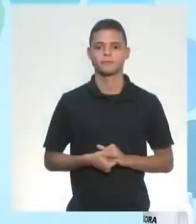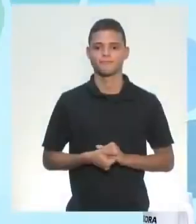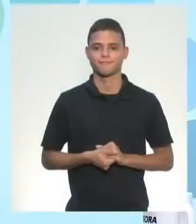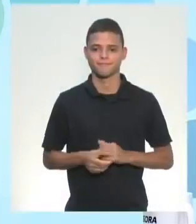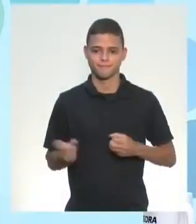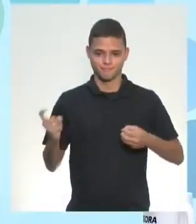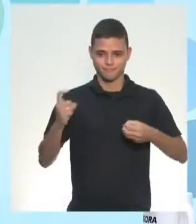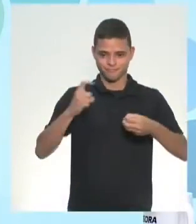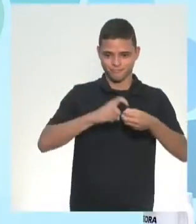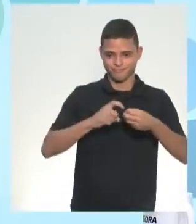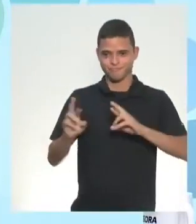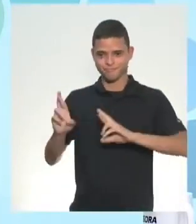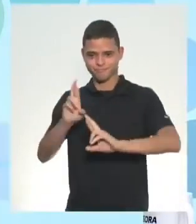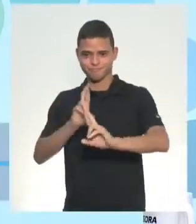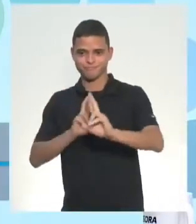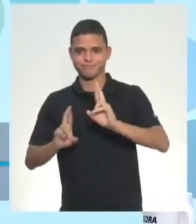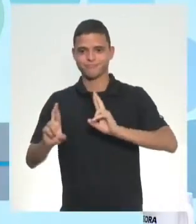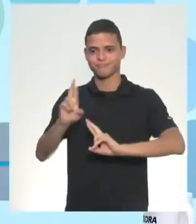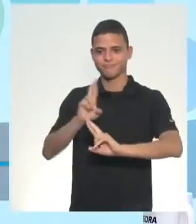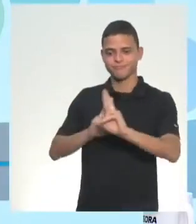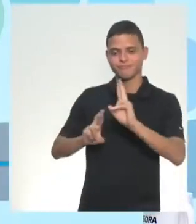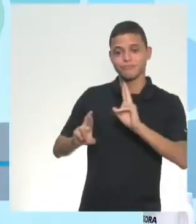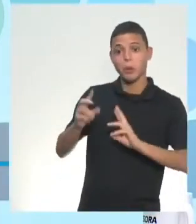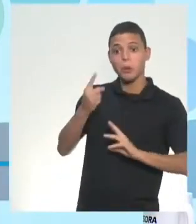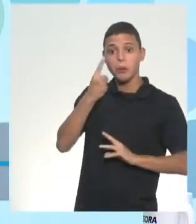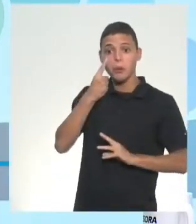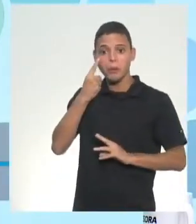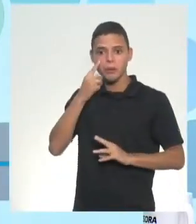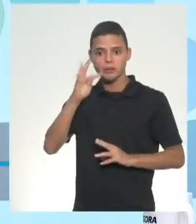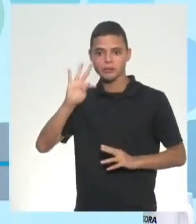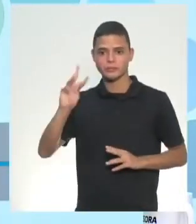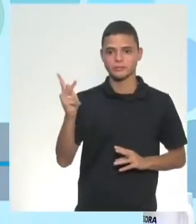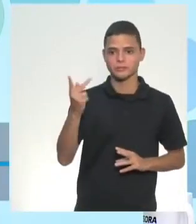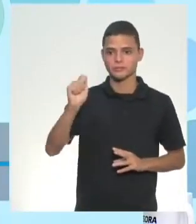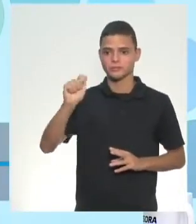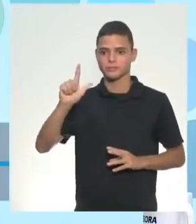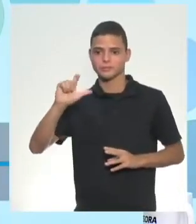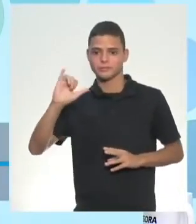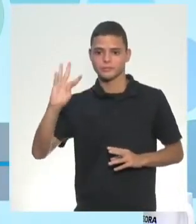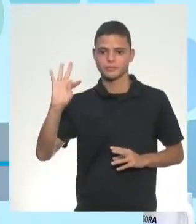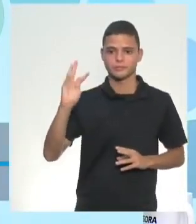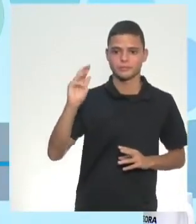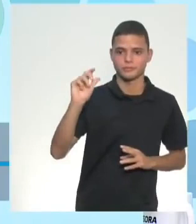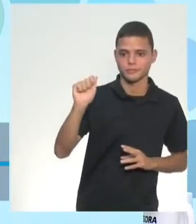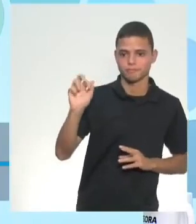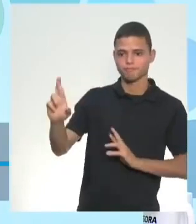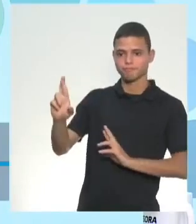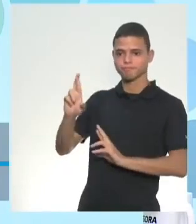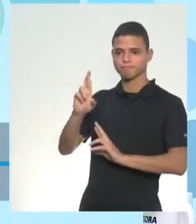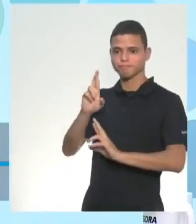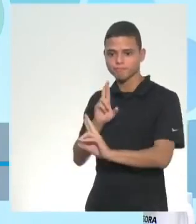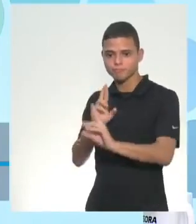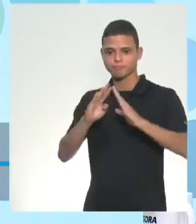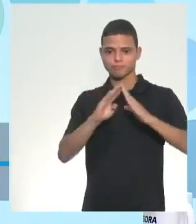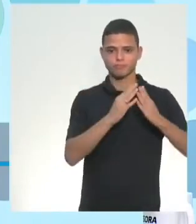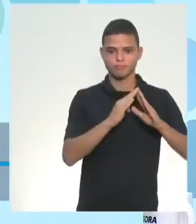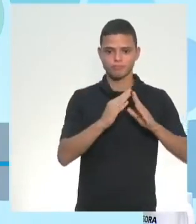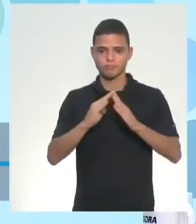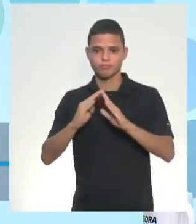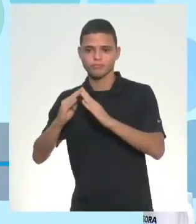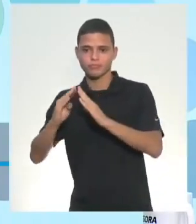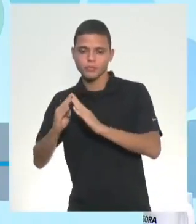E vamos às respostas. Olha a Thalita. Porque o cortiço só tinha vida por causa das